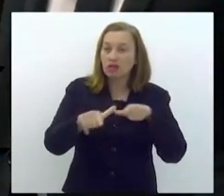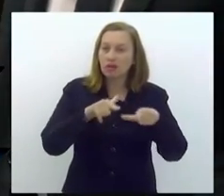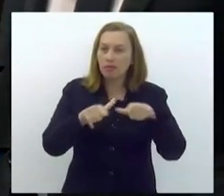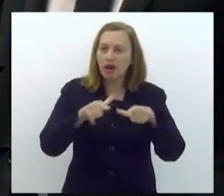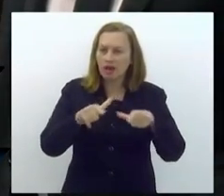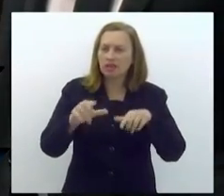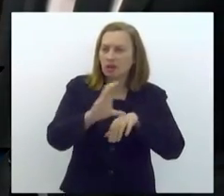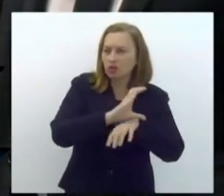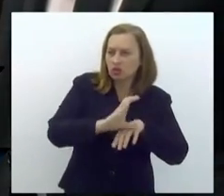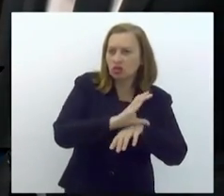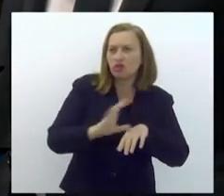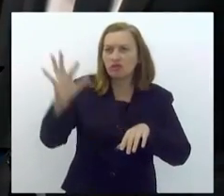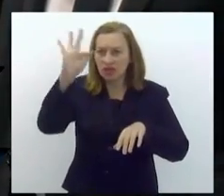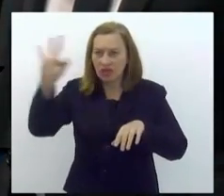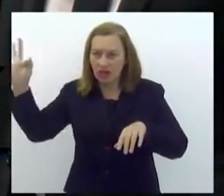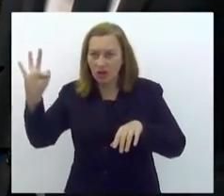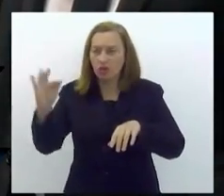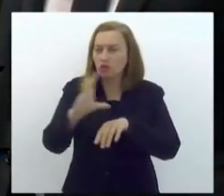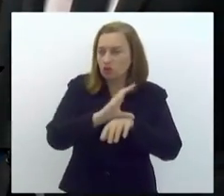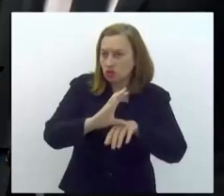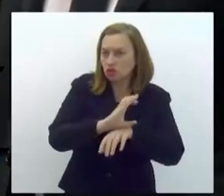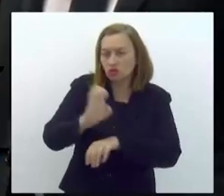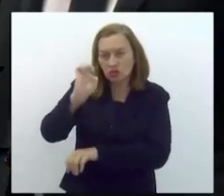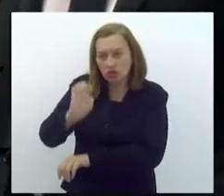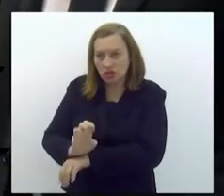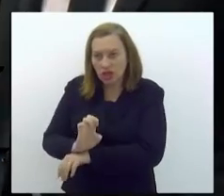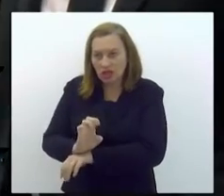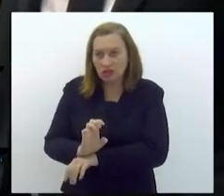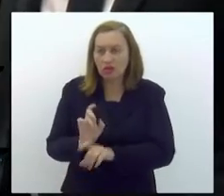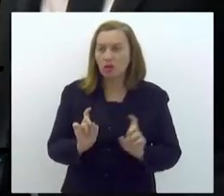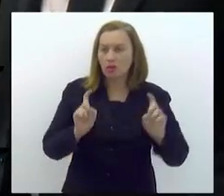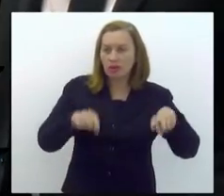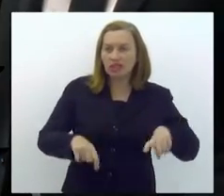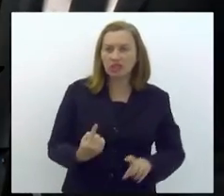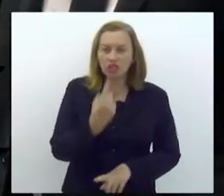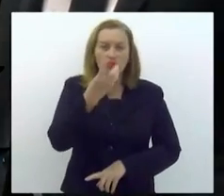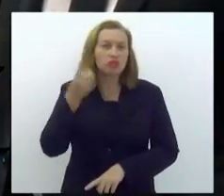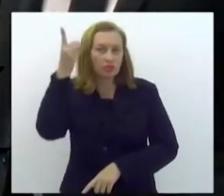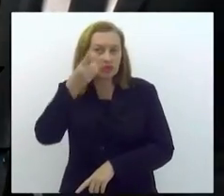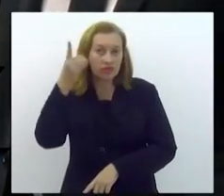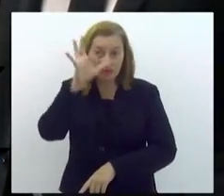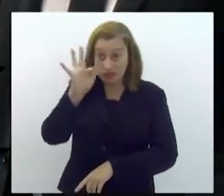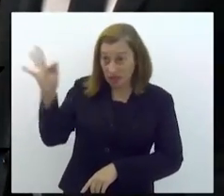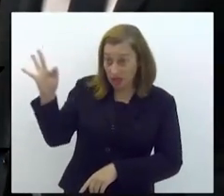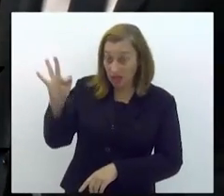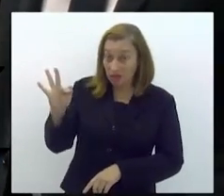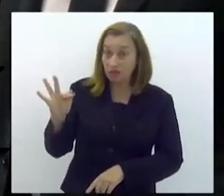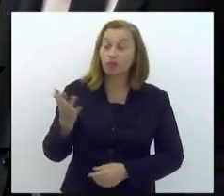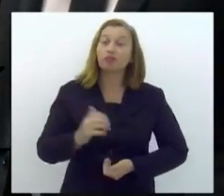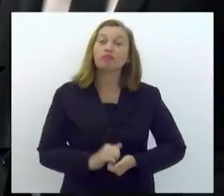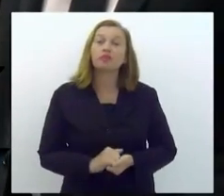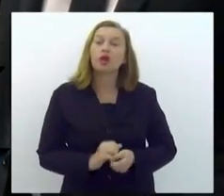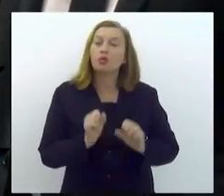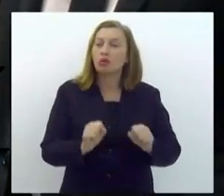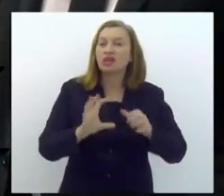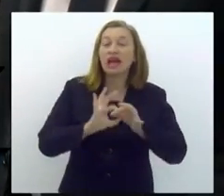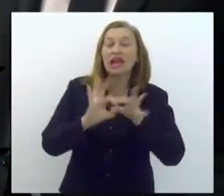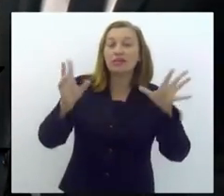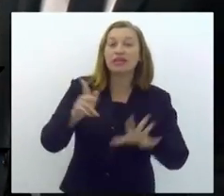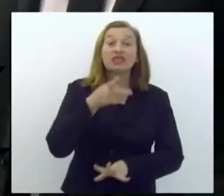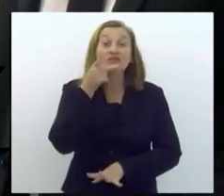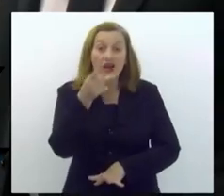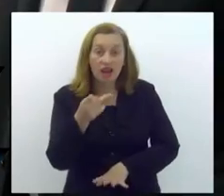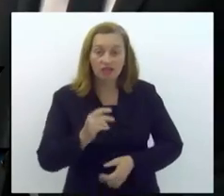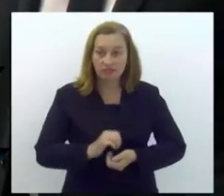na constituição do estado que são referentes ao mandato de um deputado federal dentre elas a liberdade de